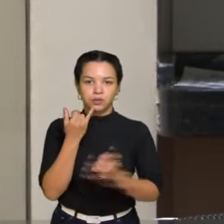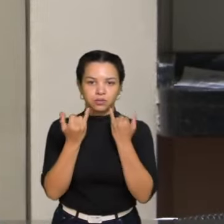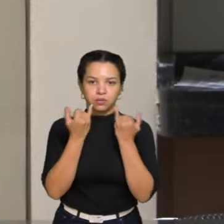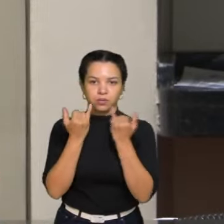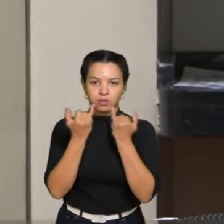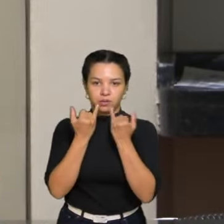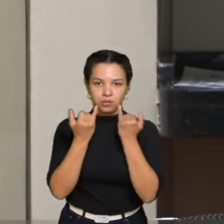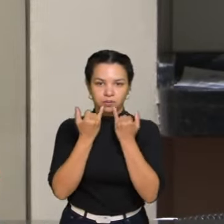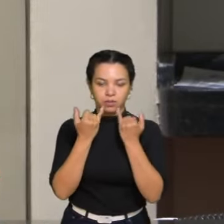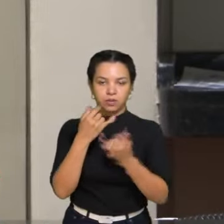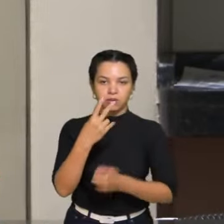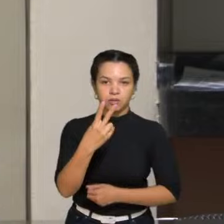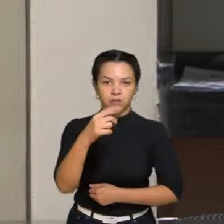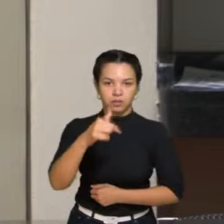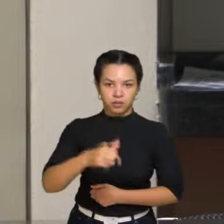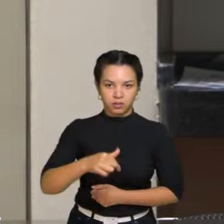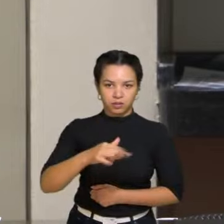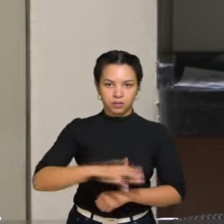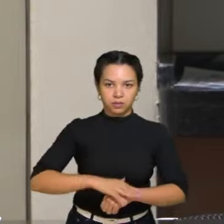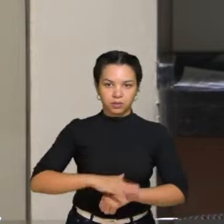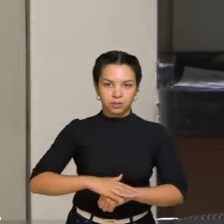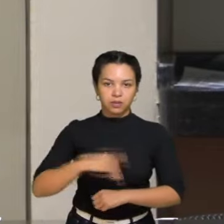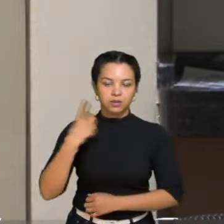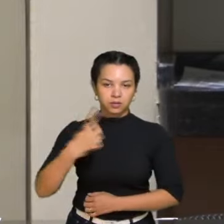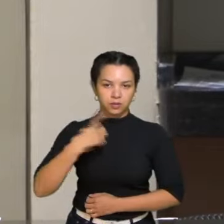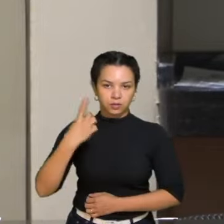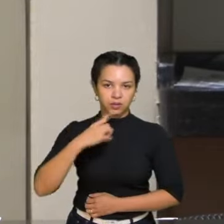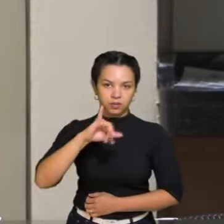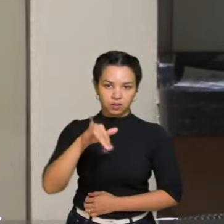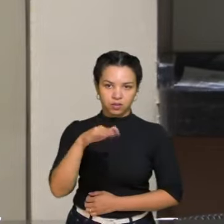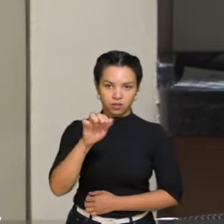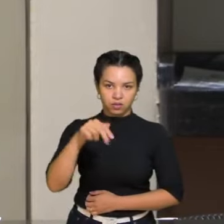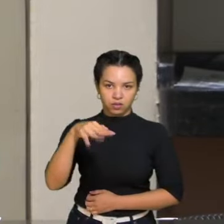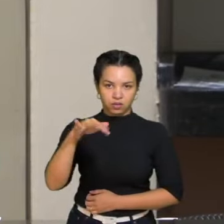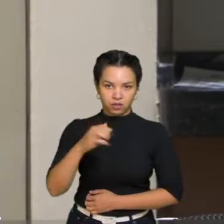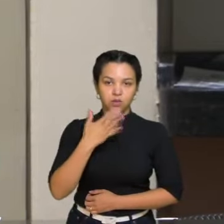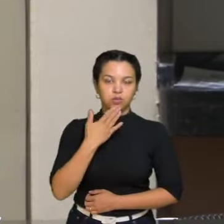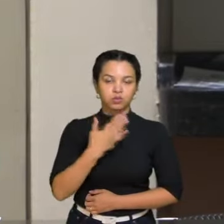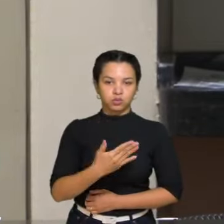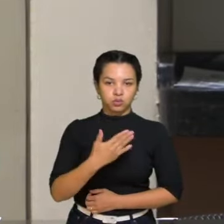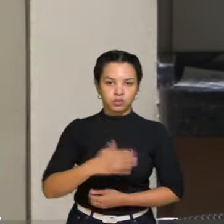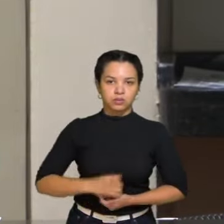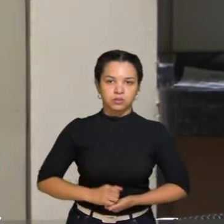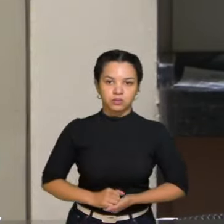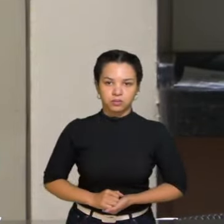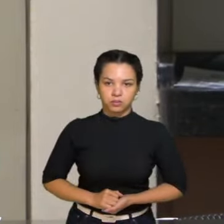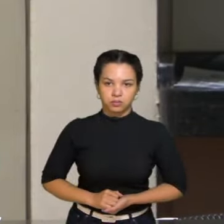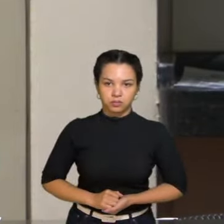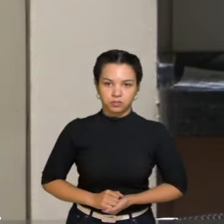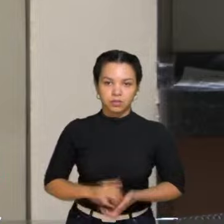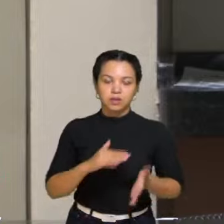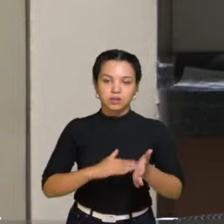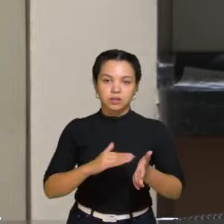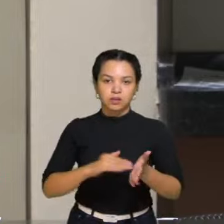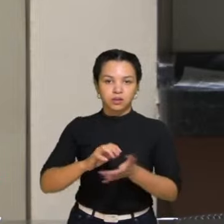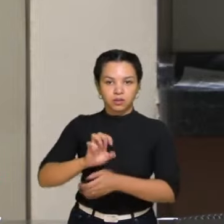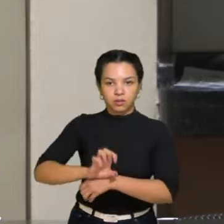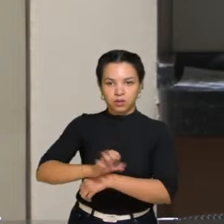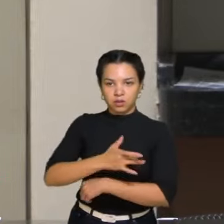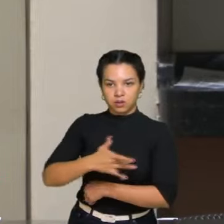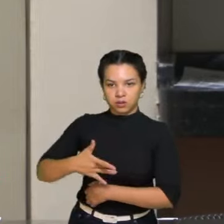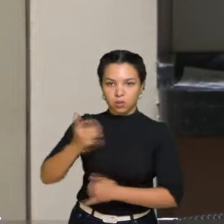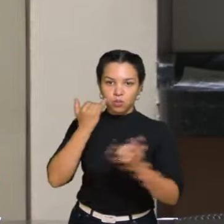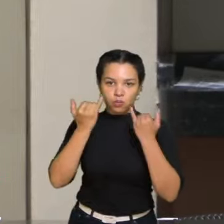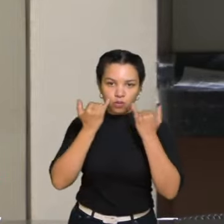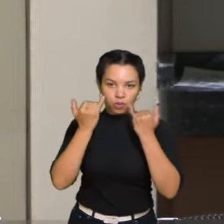de informação 27, iniciativa deputada Jana Guedes, solicitando à secretária de Estado da Saúde informações